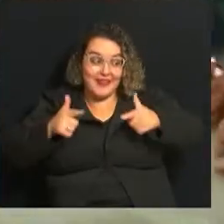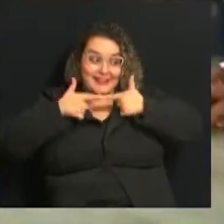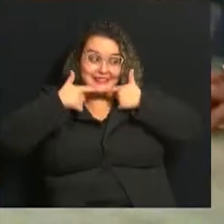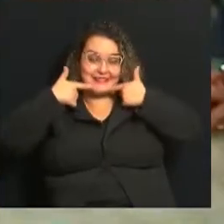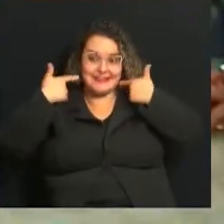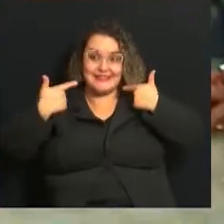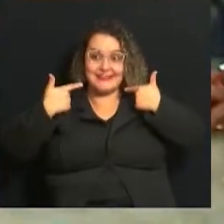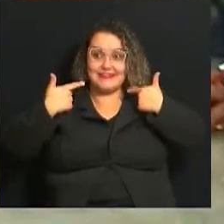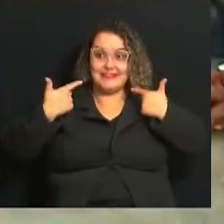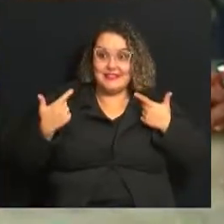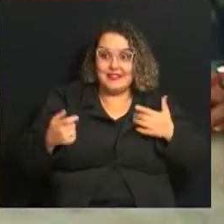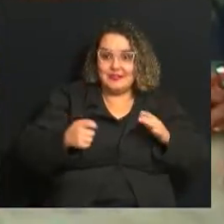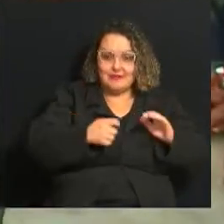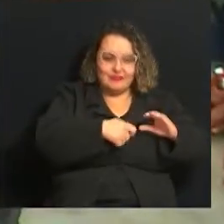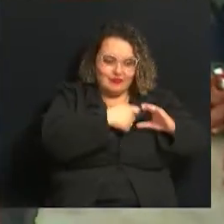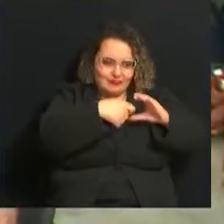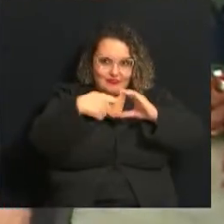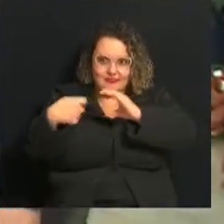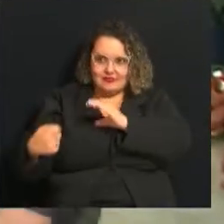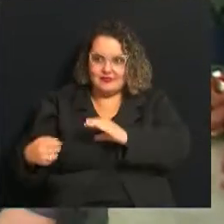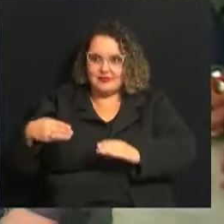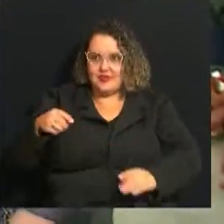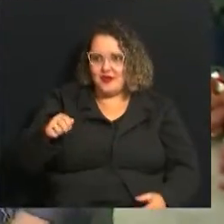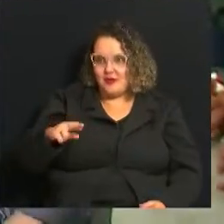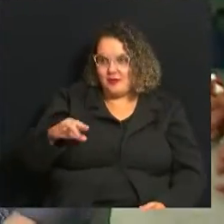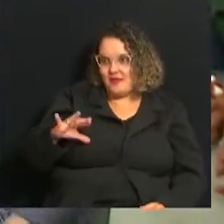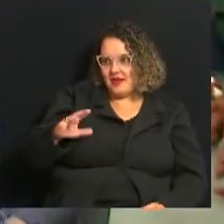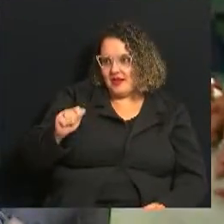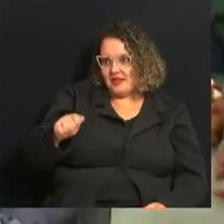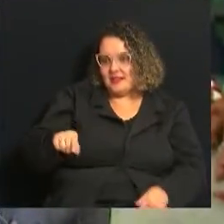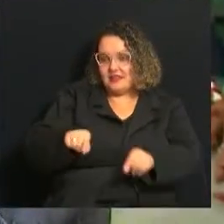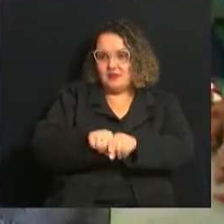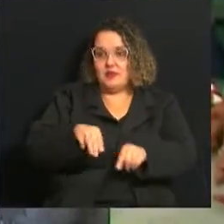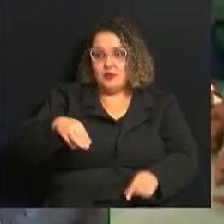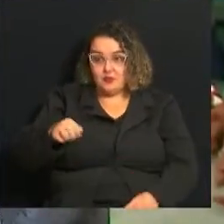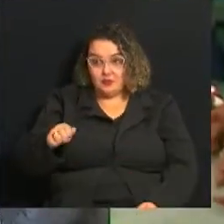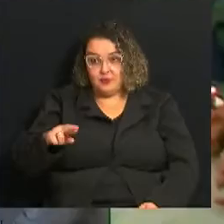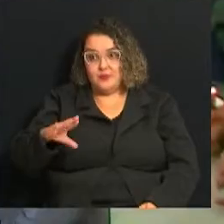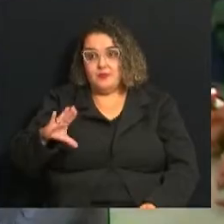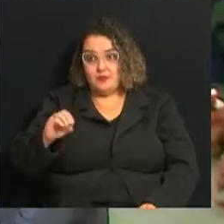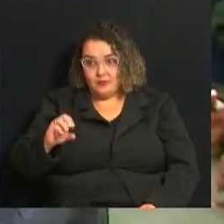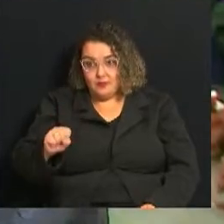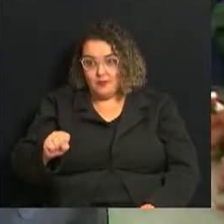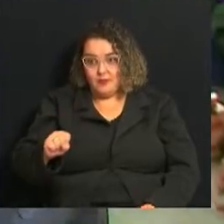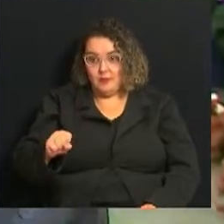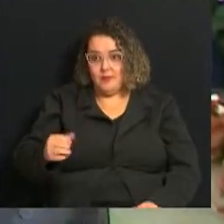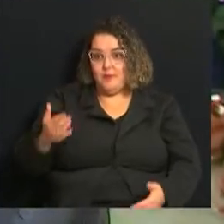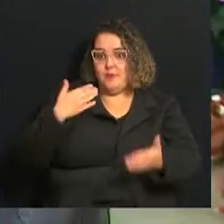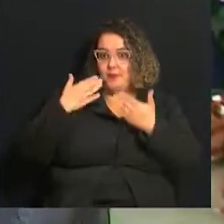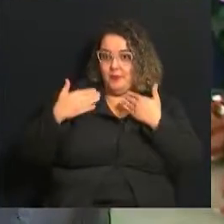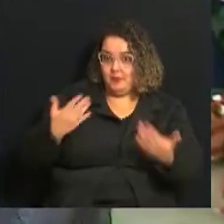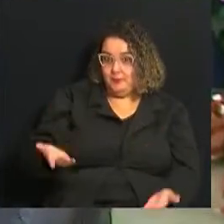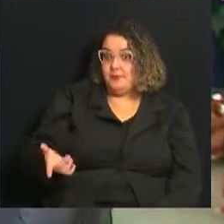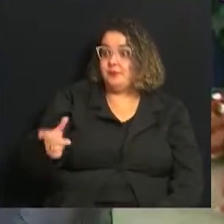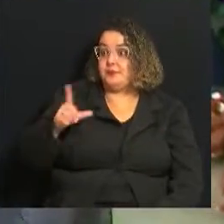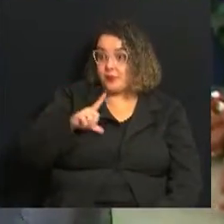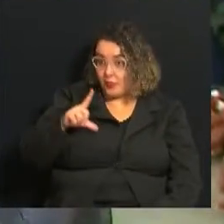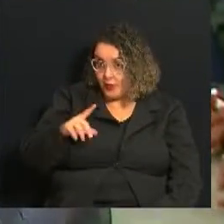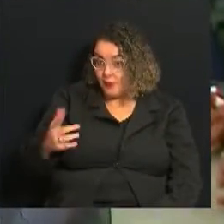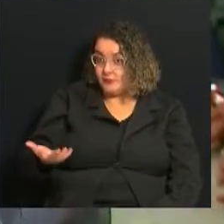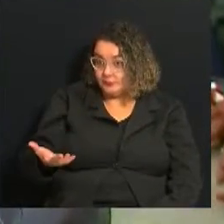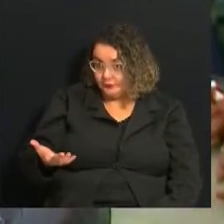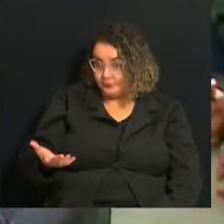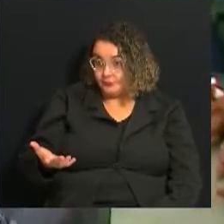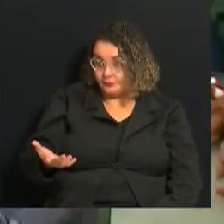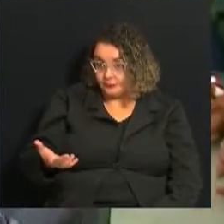filmando, né? A Márcia Farmácia também, o Marcos, que é o diretor, que conversou conosco. Bom, você tem aí muito